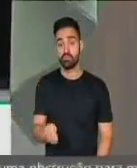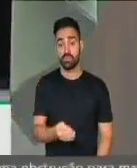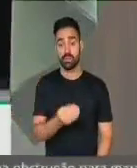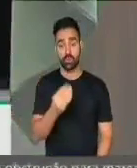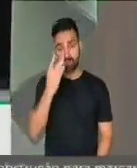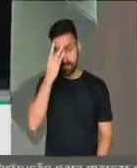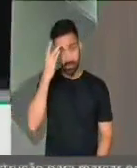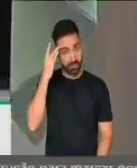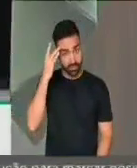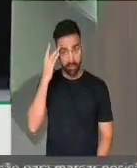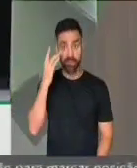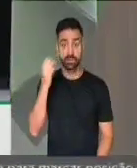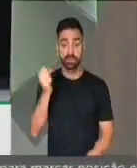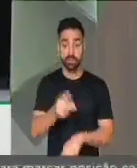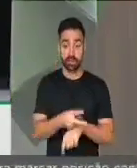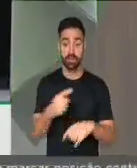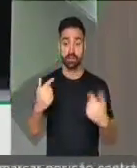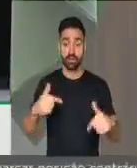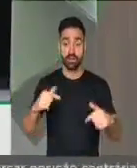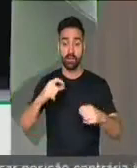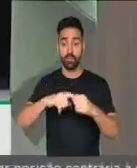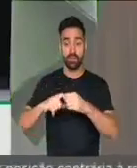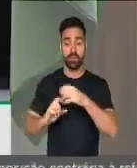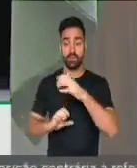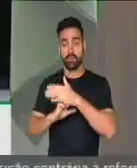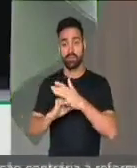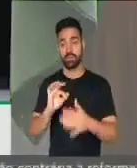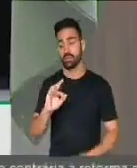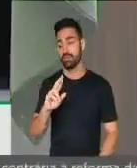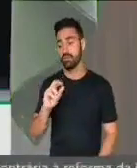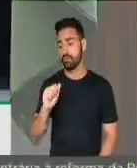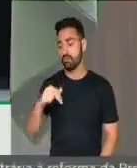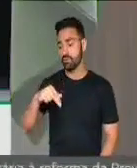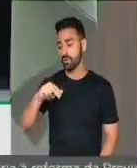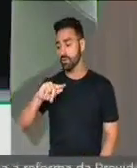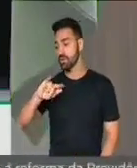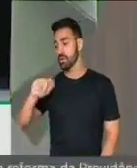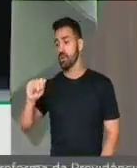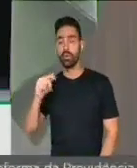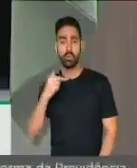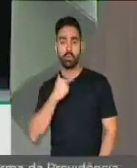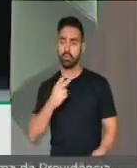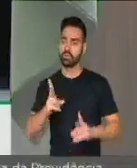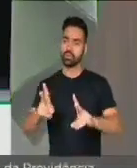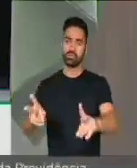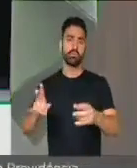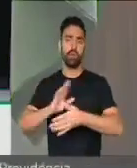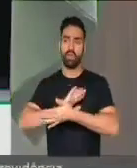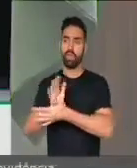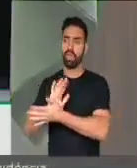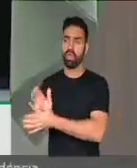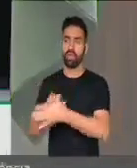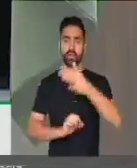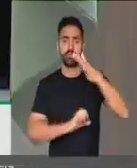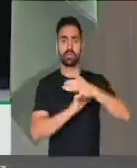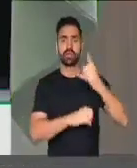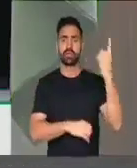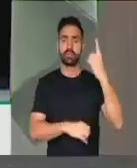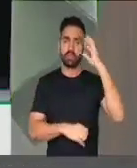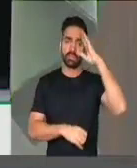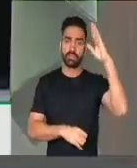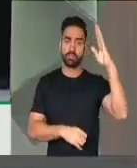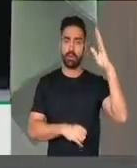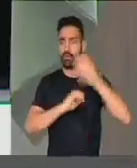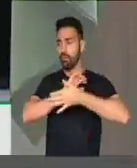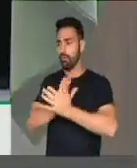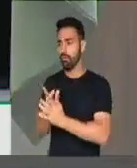pessoas que vivem dessas empresas foram criadas e não pode continuar massacrados pelos franqueadores obrigado